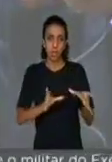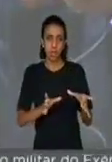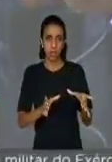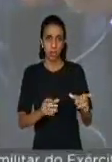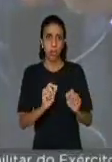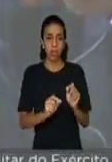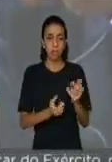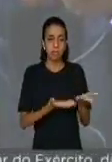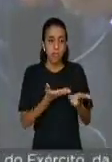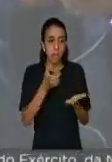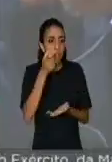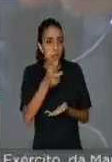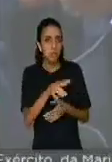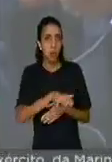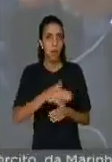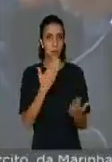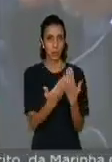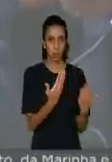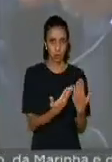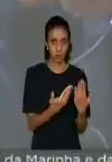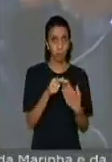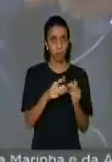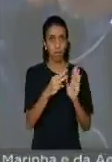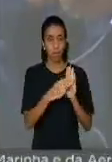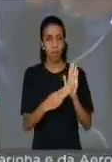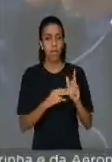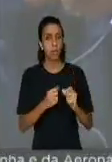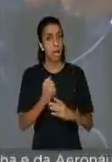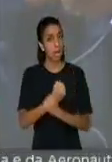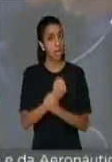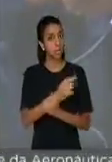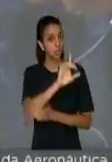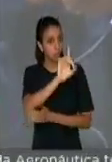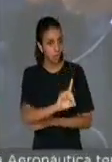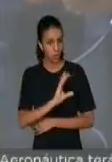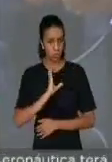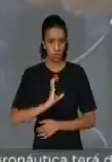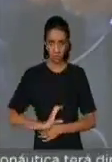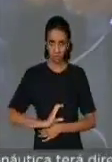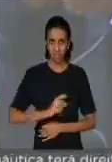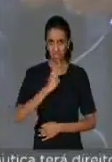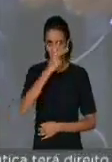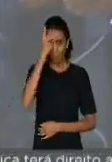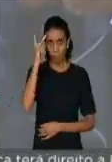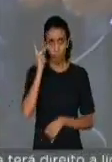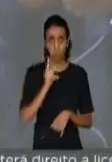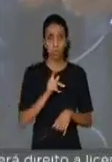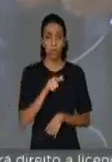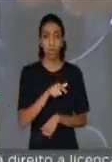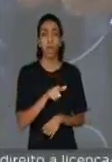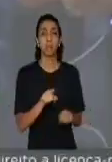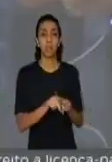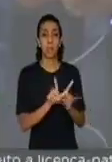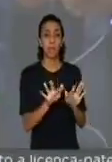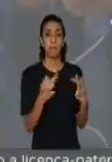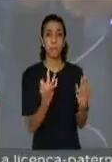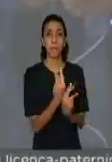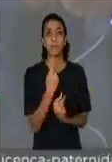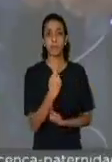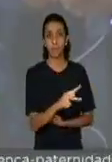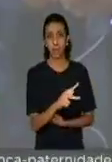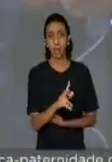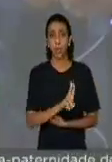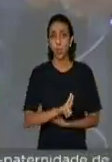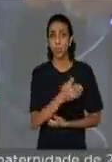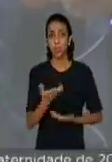atenção psicossocial. Um modelo que preza pela garantia de direitos de cidadania dos usuários e familiares dos